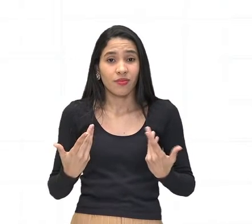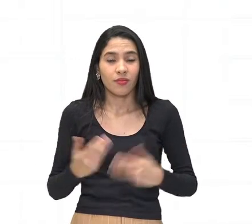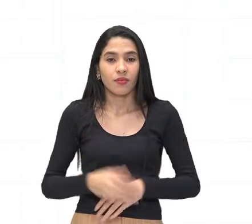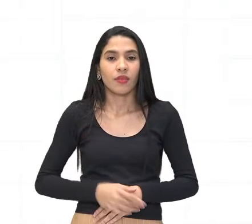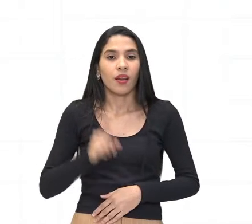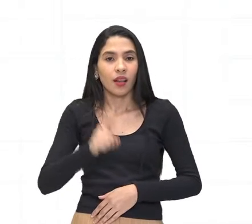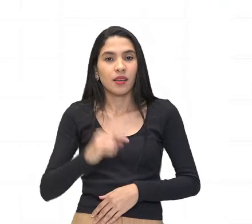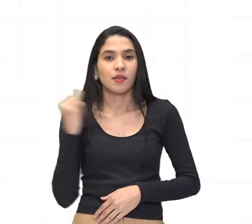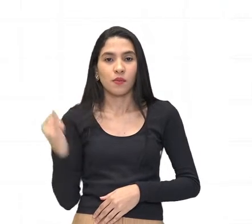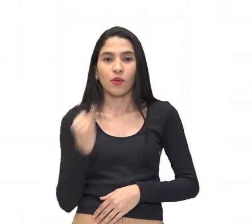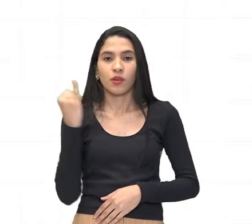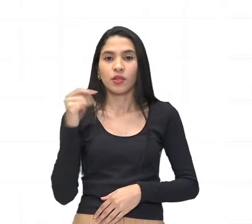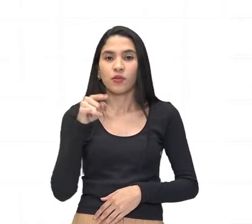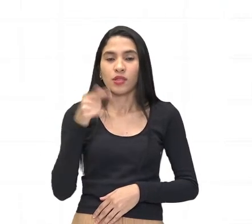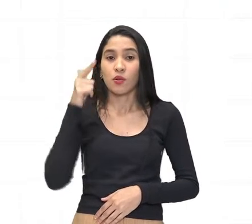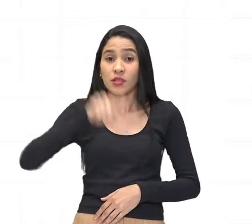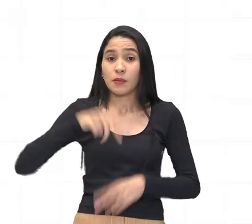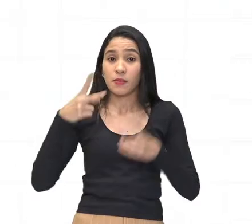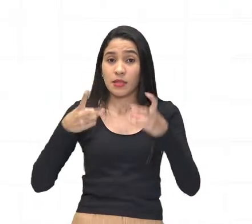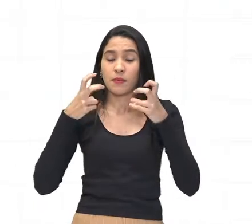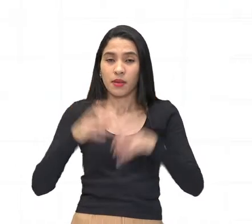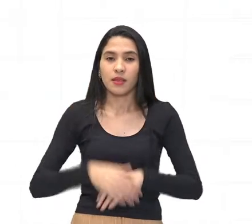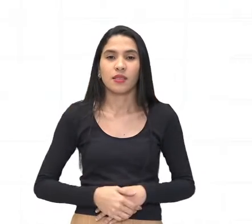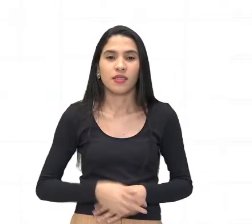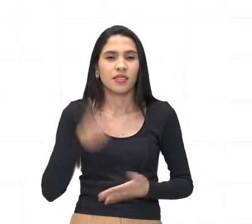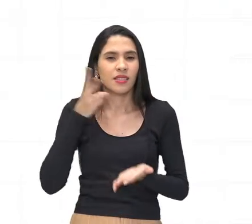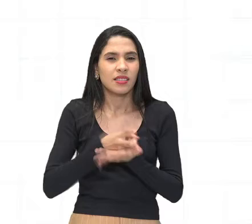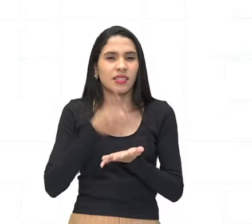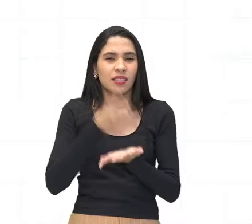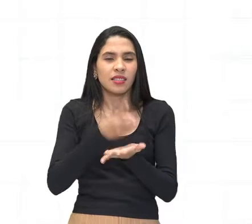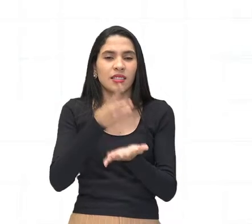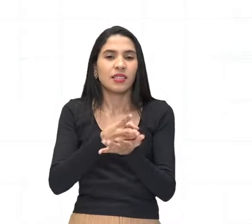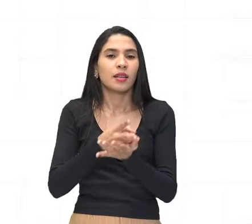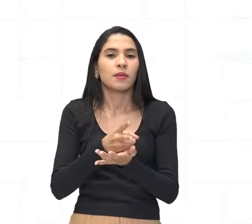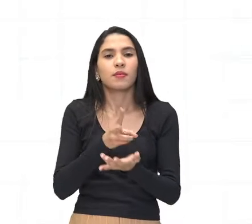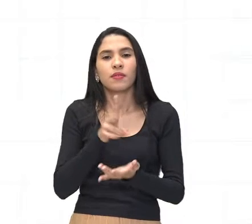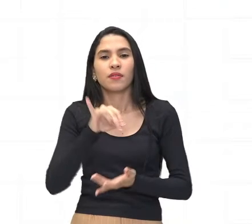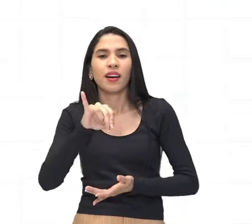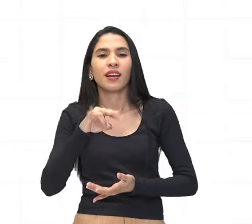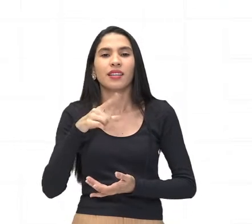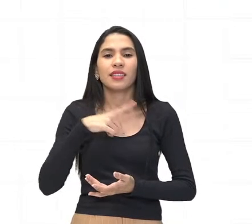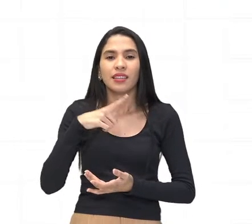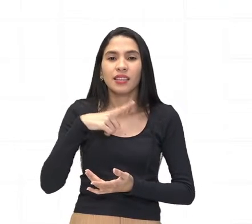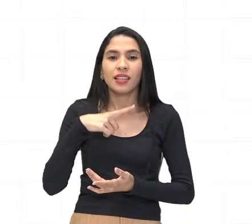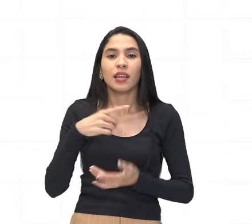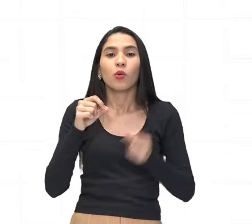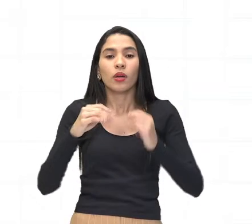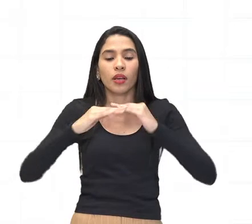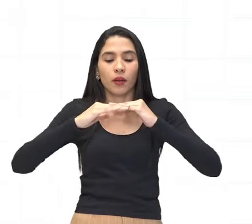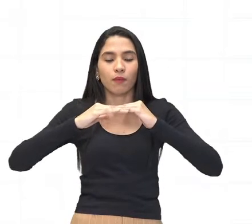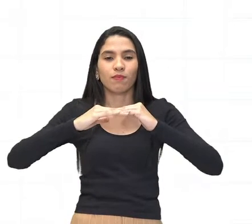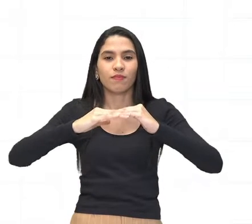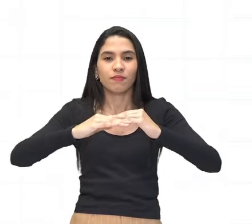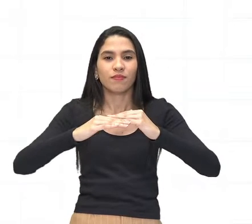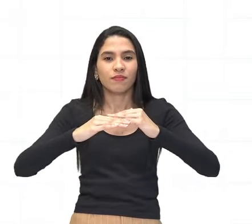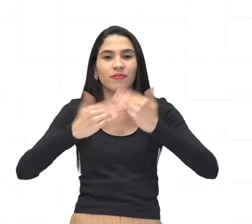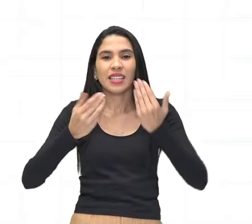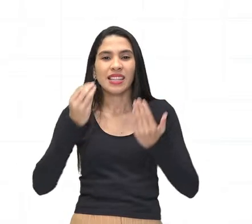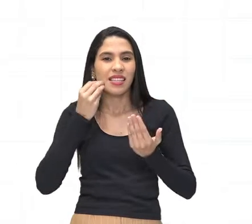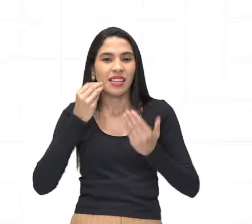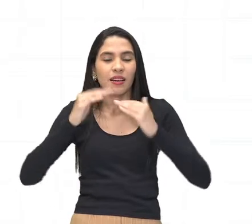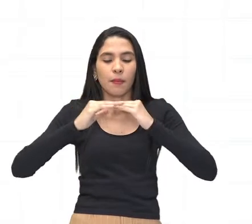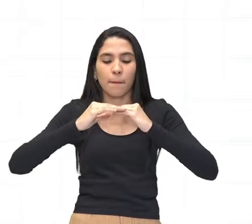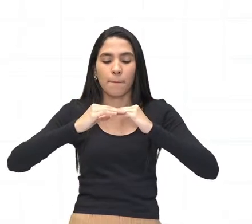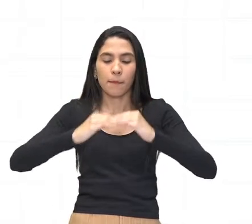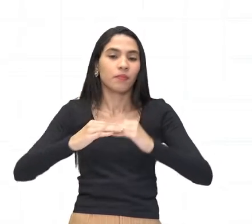gente saber que sempre vai haver uma busca de equilíbrio, certo?